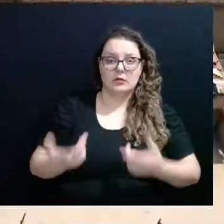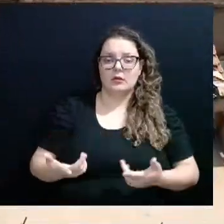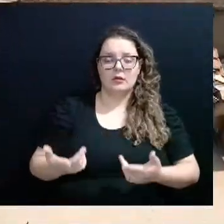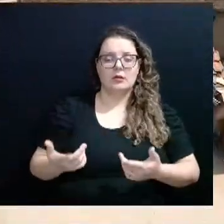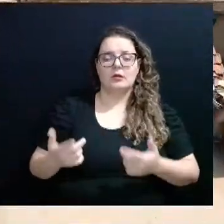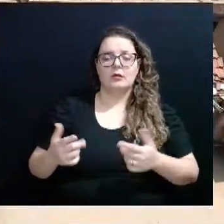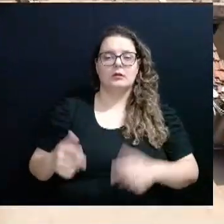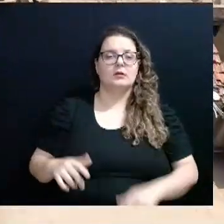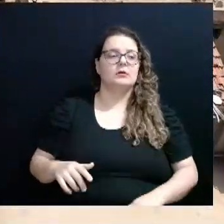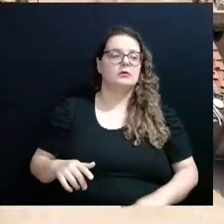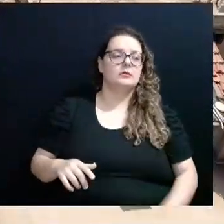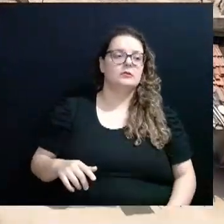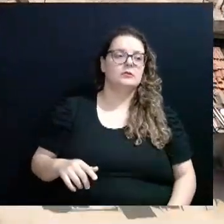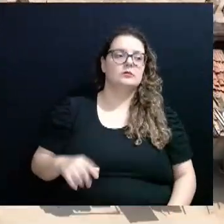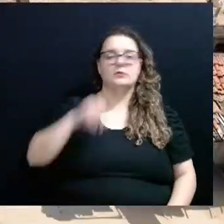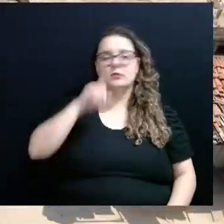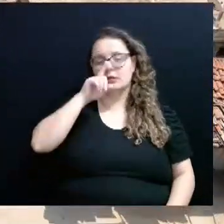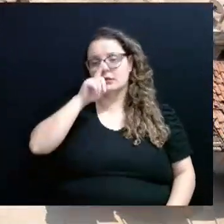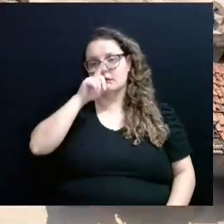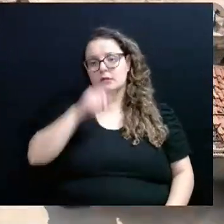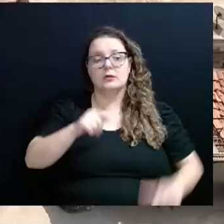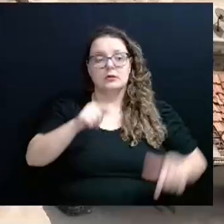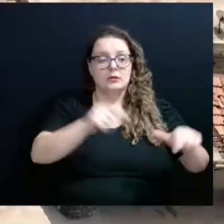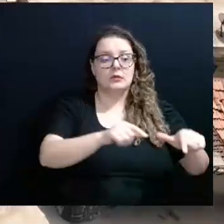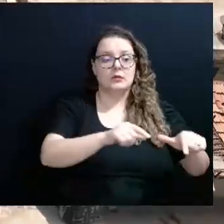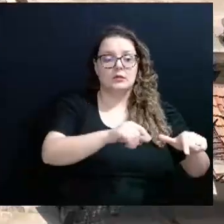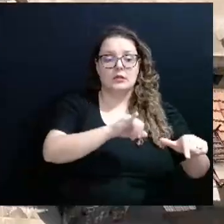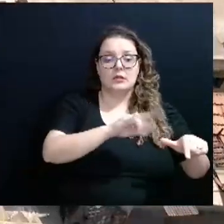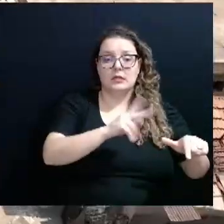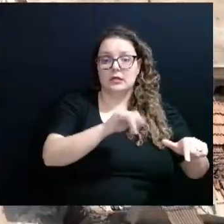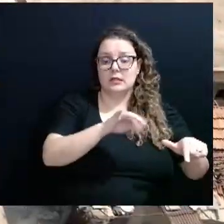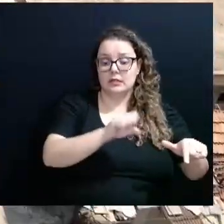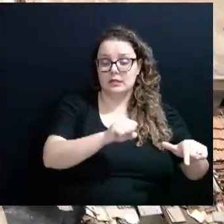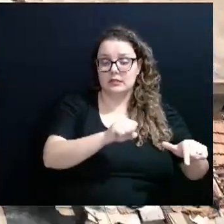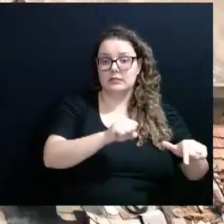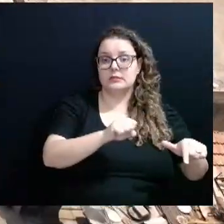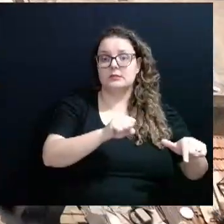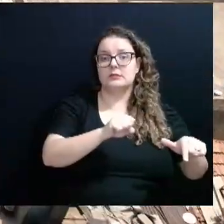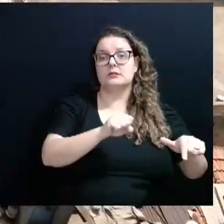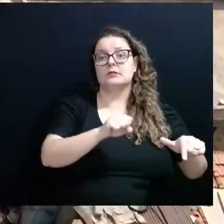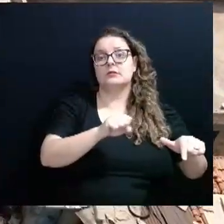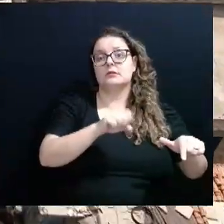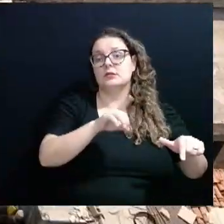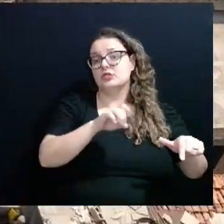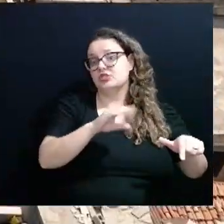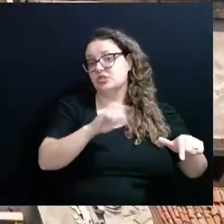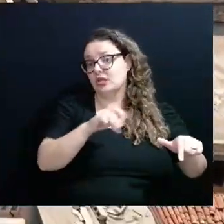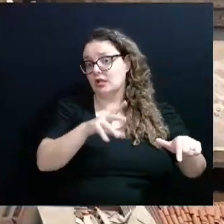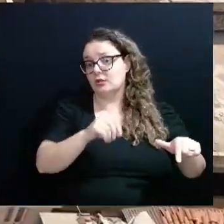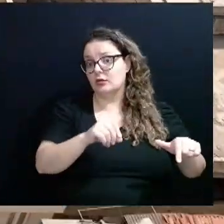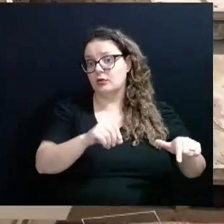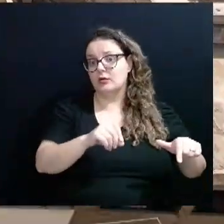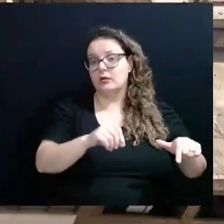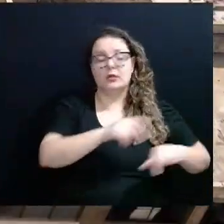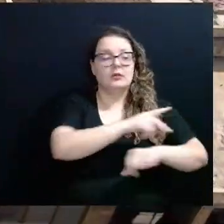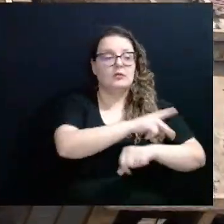muita pavimentação do solo e pouco verde. Então, essas pessoas sofrem um cenário bastante injusto